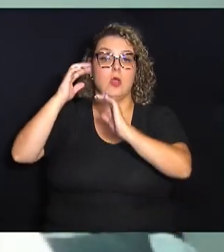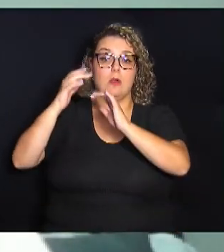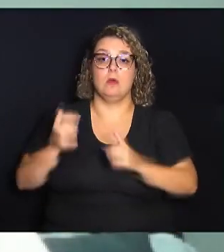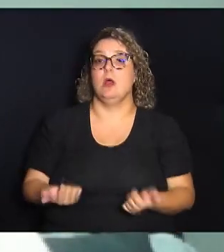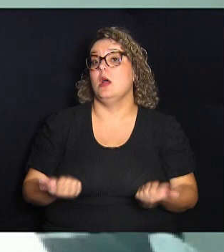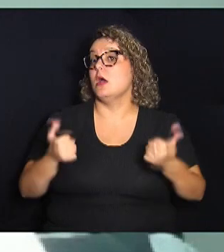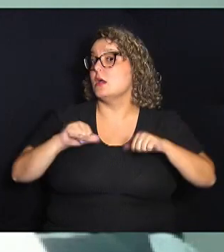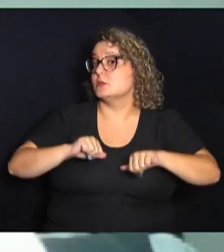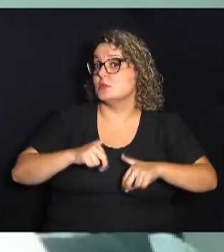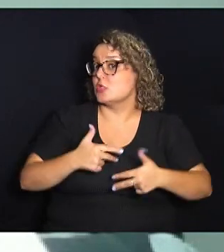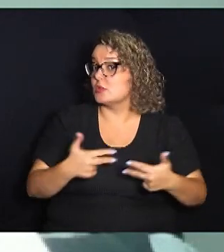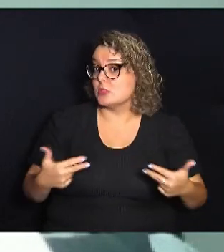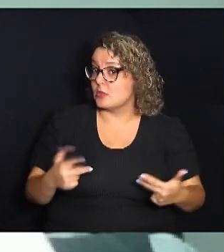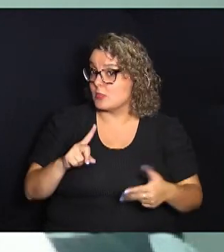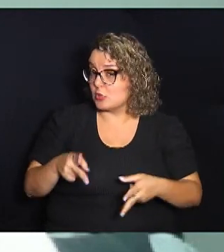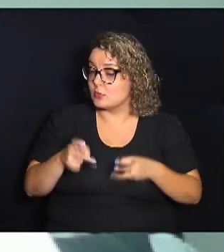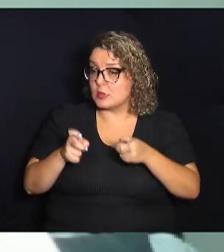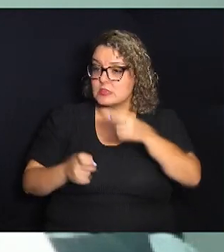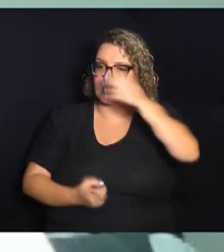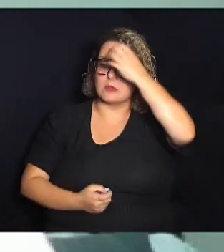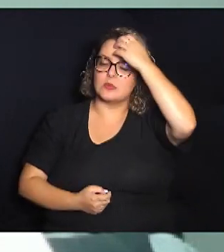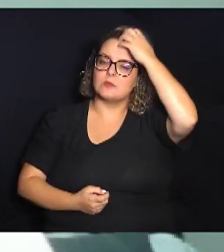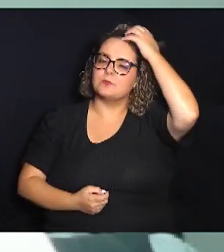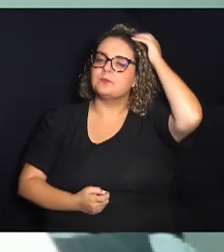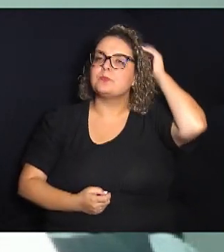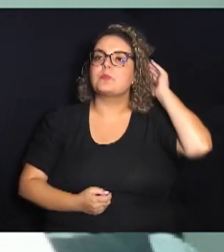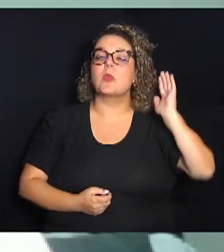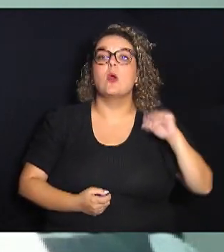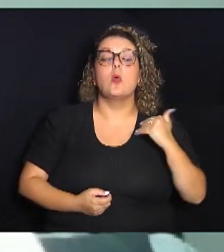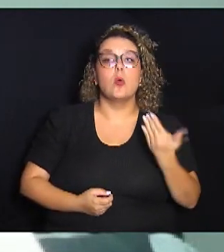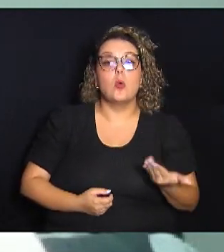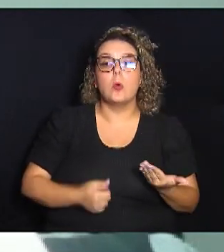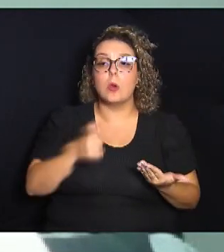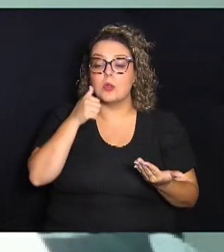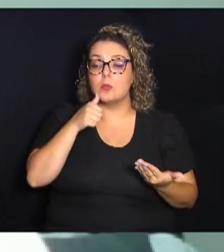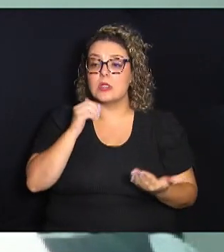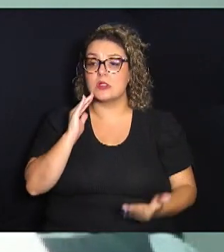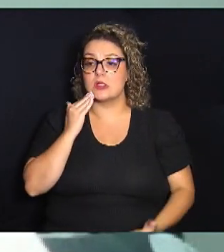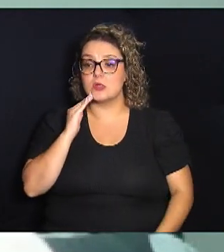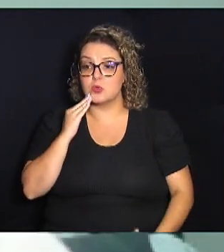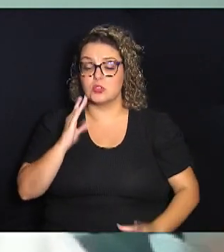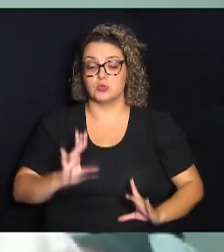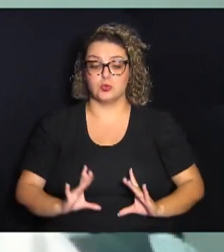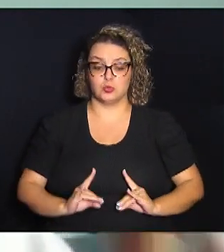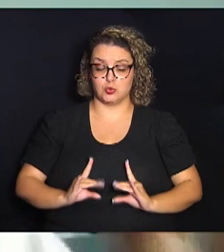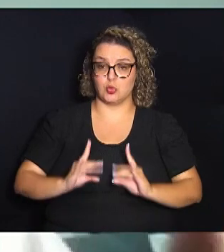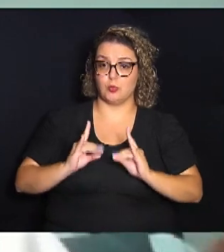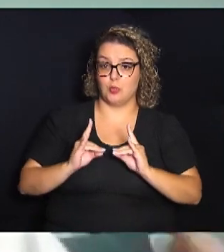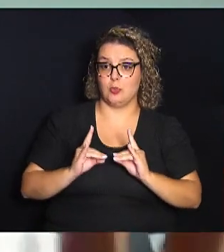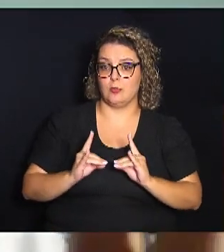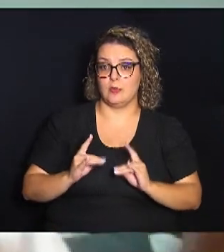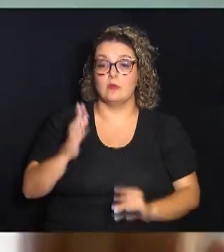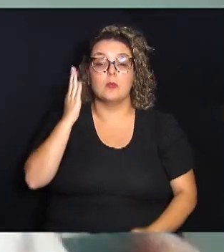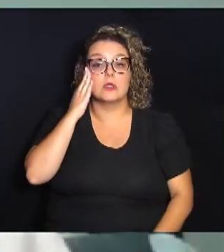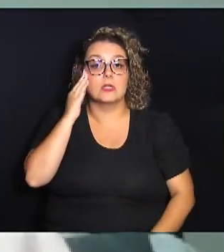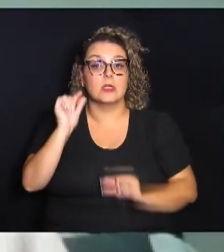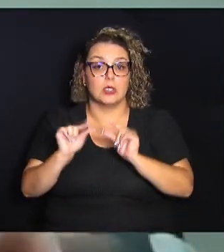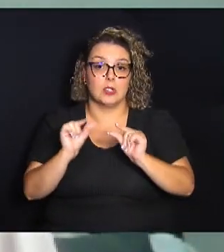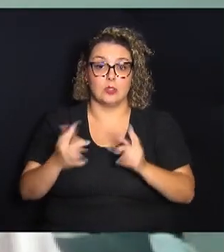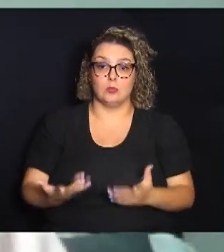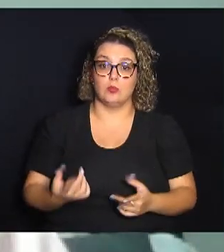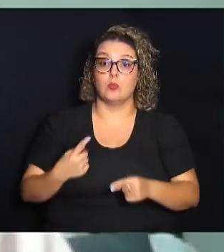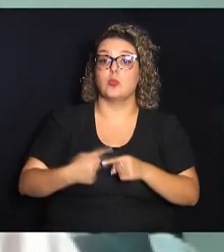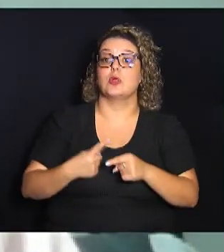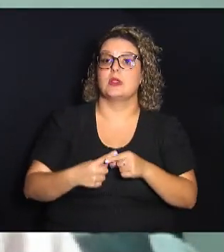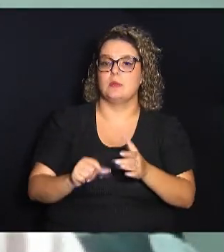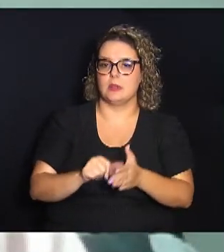piores coisas ela não percebe. Então, quando a mulher tem deficiência desses hormônios, vamos entender um pouquinho por quê